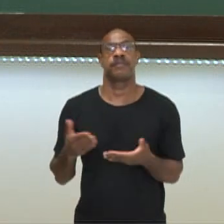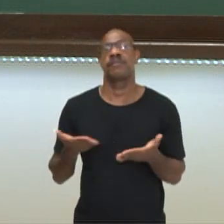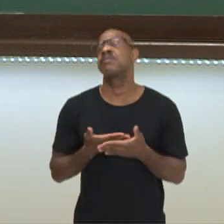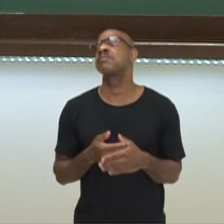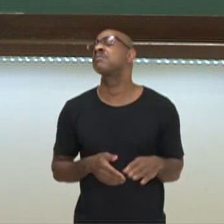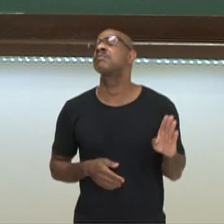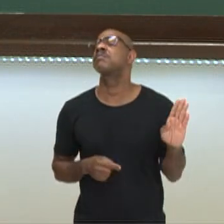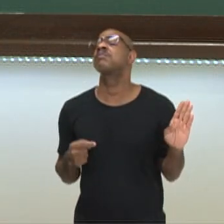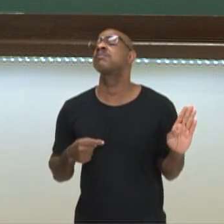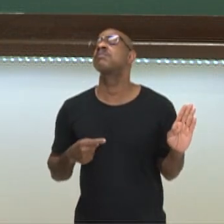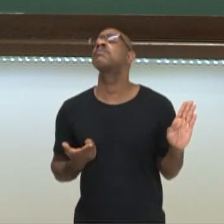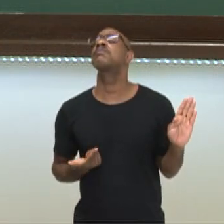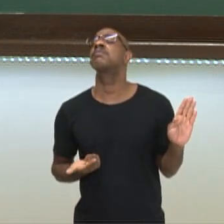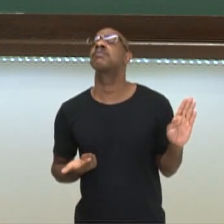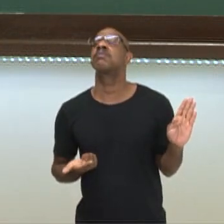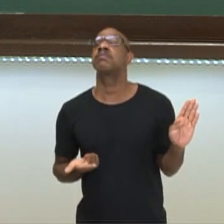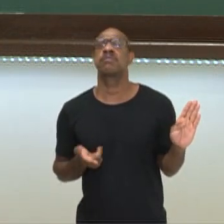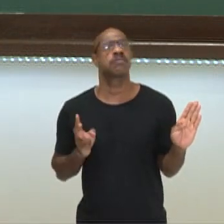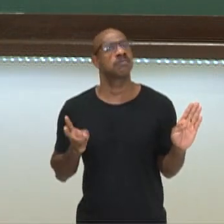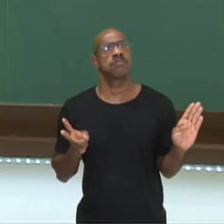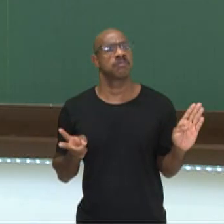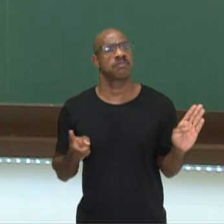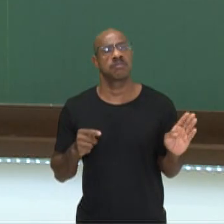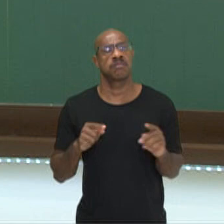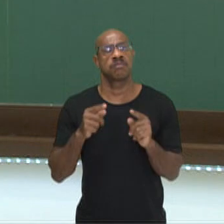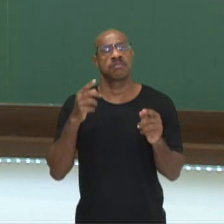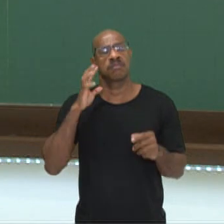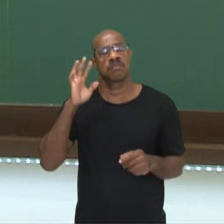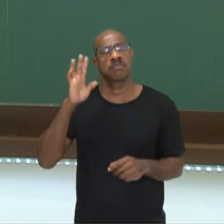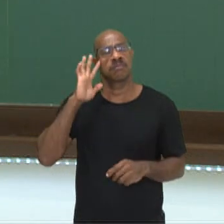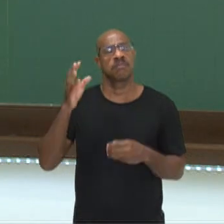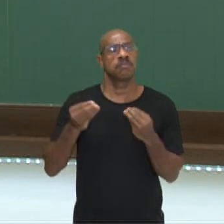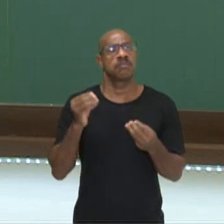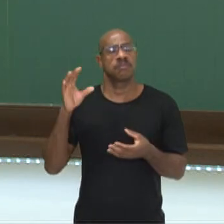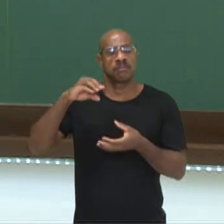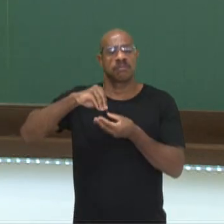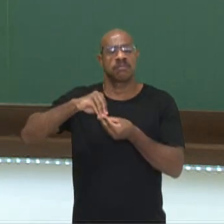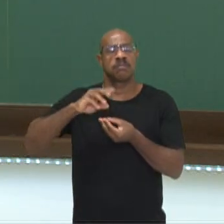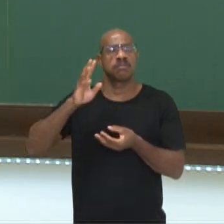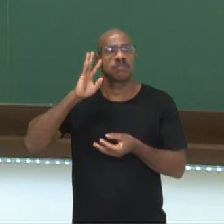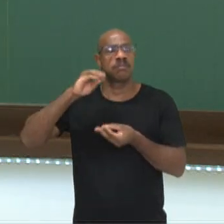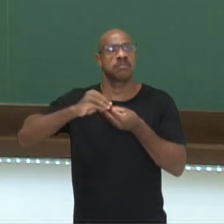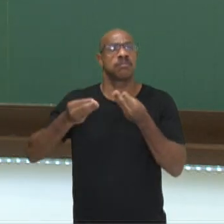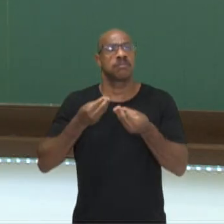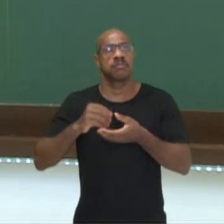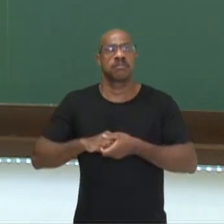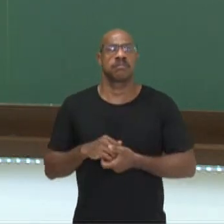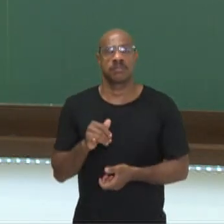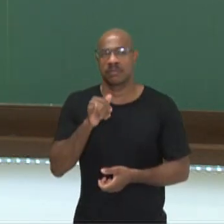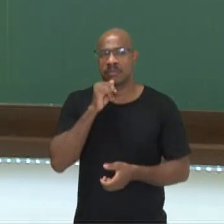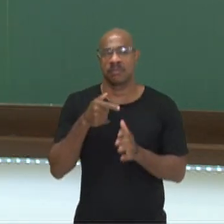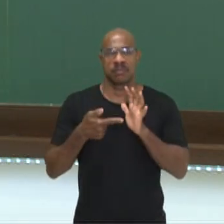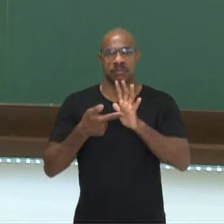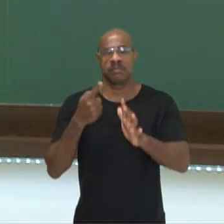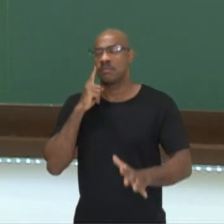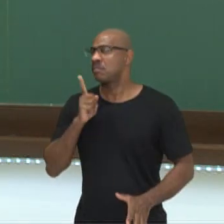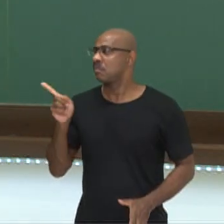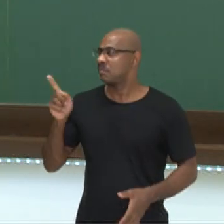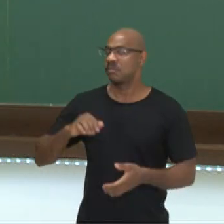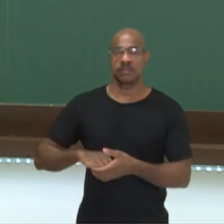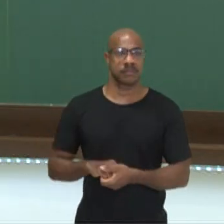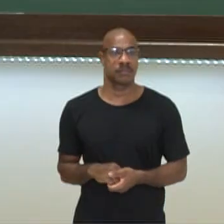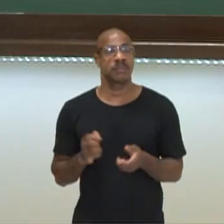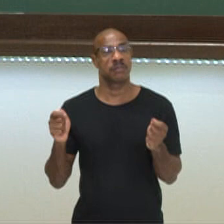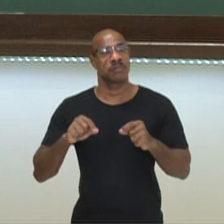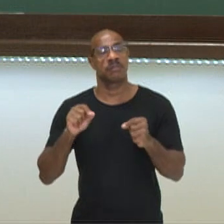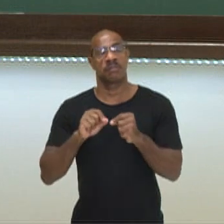E a letra B? Se eu continuar associando aqui, eu vou chegar no 7 diferente de 3. Então, o que que eu posso fazer?